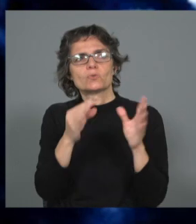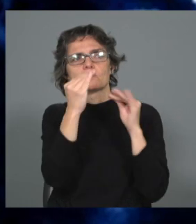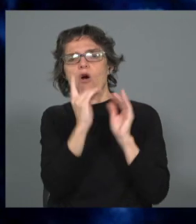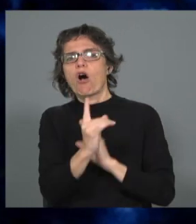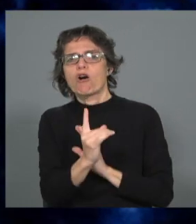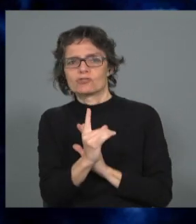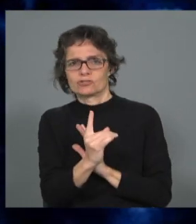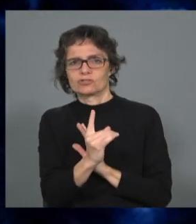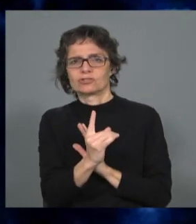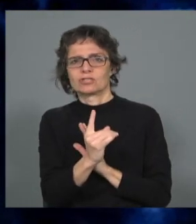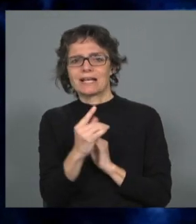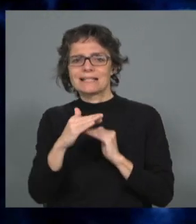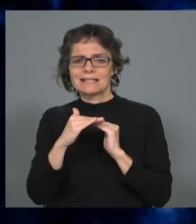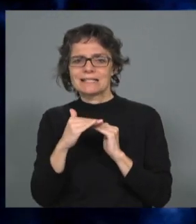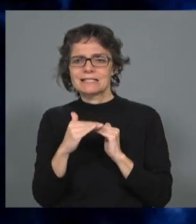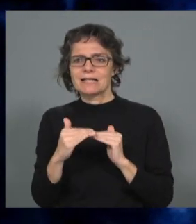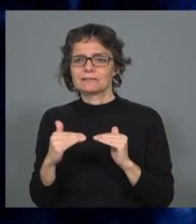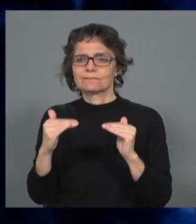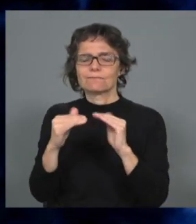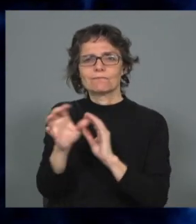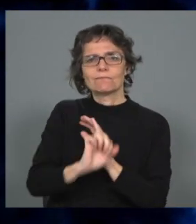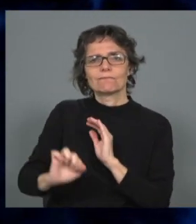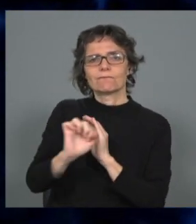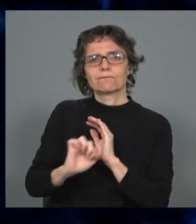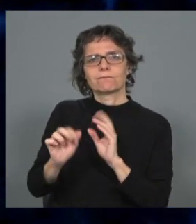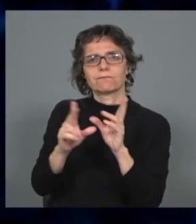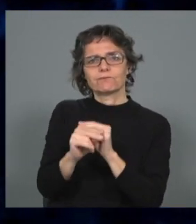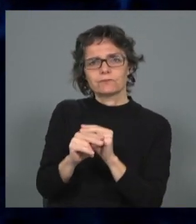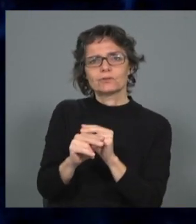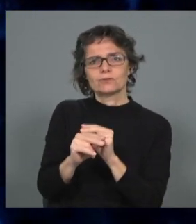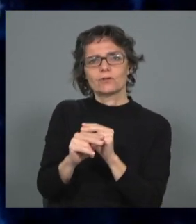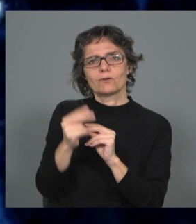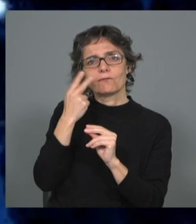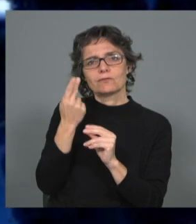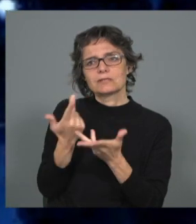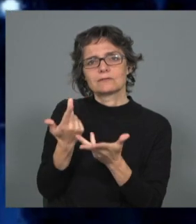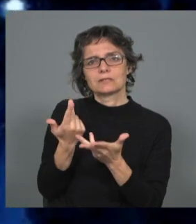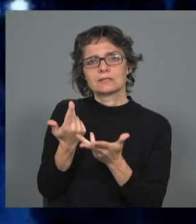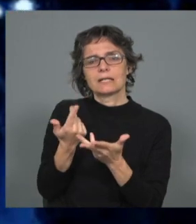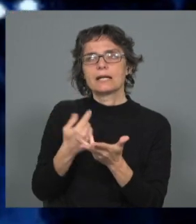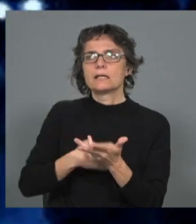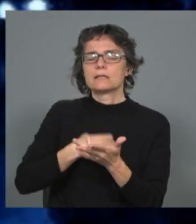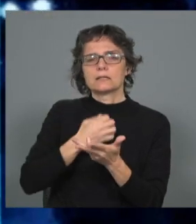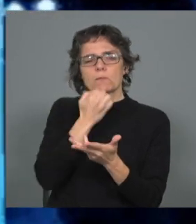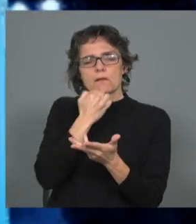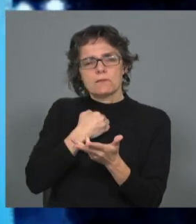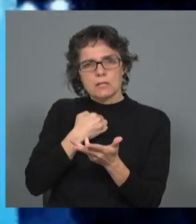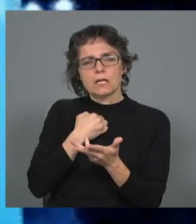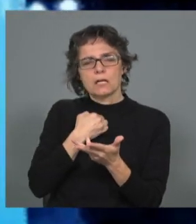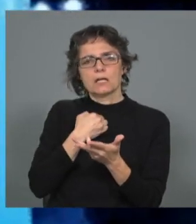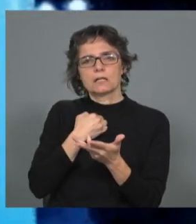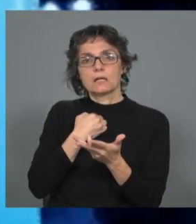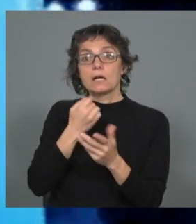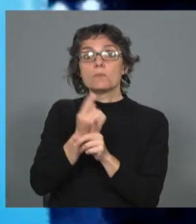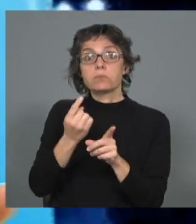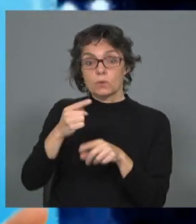nossa nova fase da nossa vida. E foi extraordinariamente gratificante, nesses primeiros anos, o número de casais